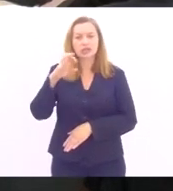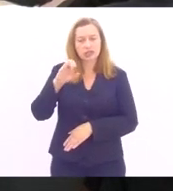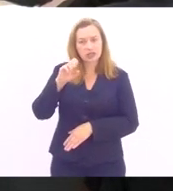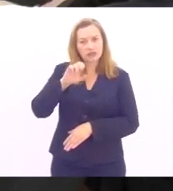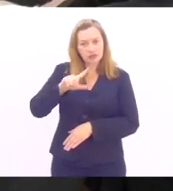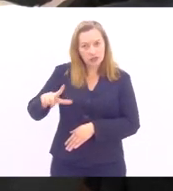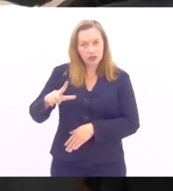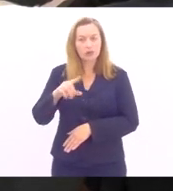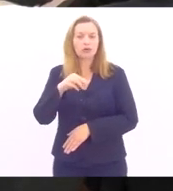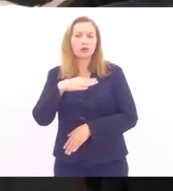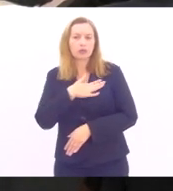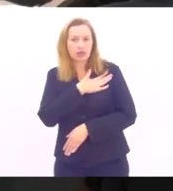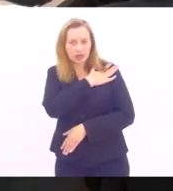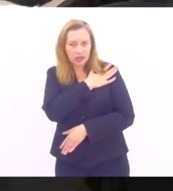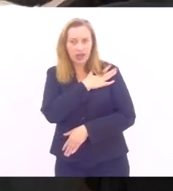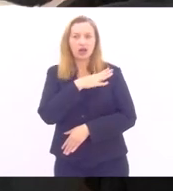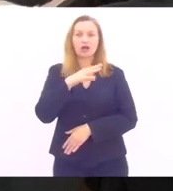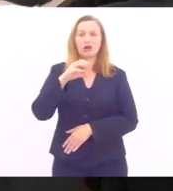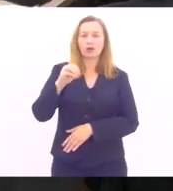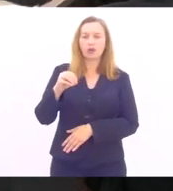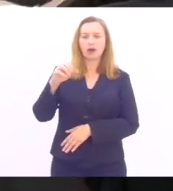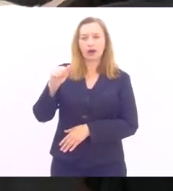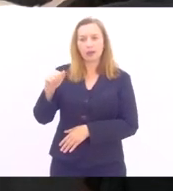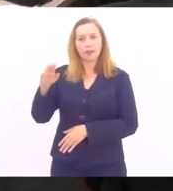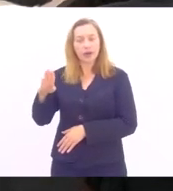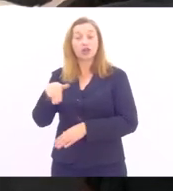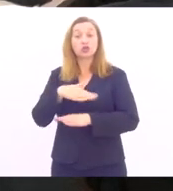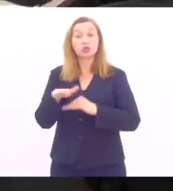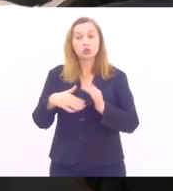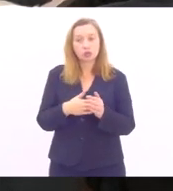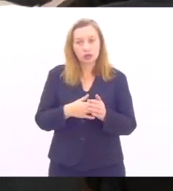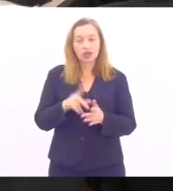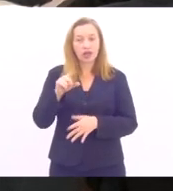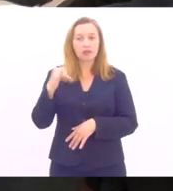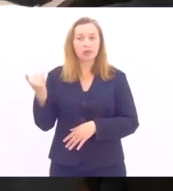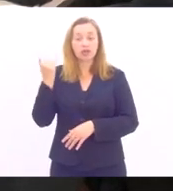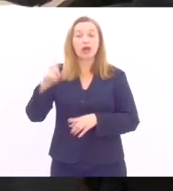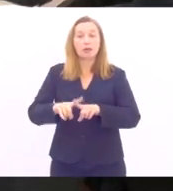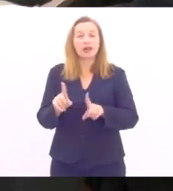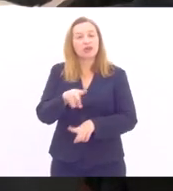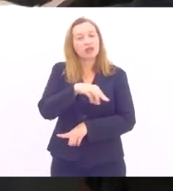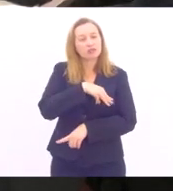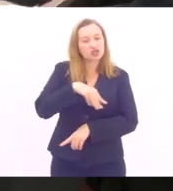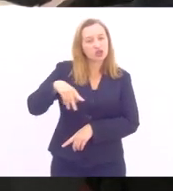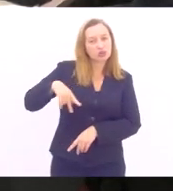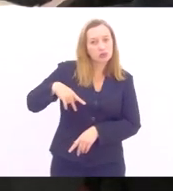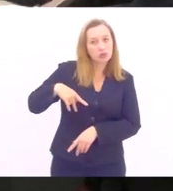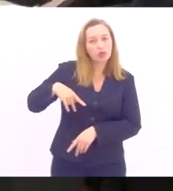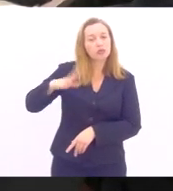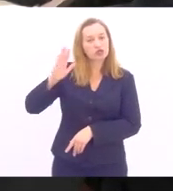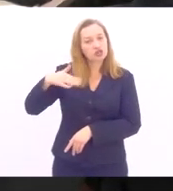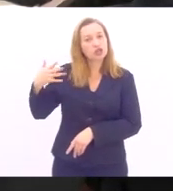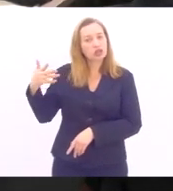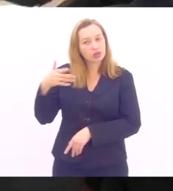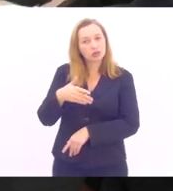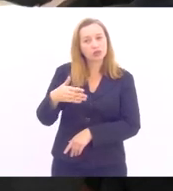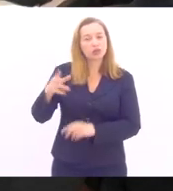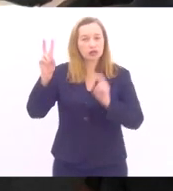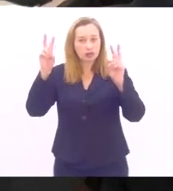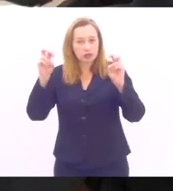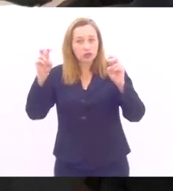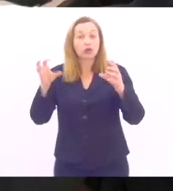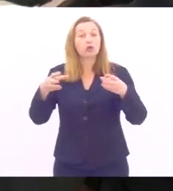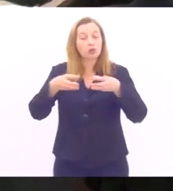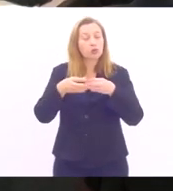OAB, né, todos são partes importantes, mas o MP, que já no passado entrou nesse assunto, tem um grupo